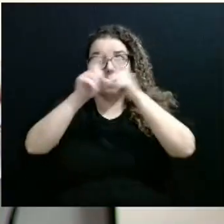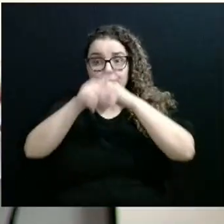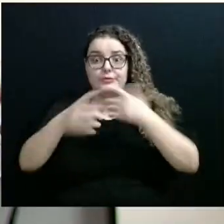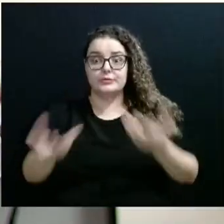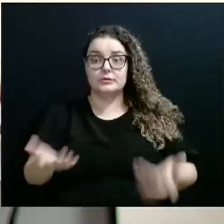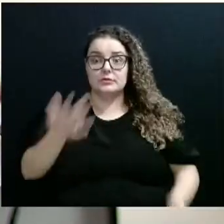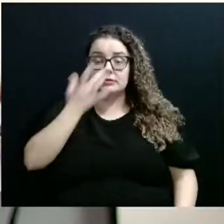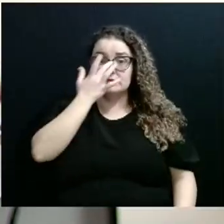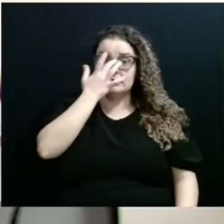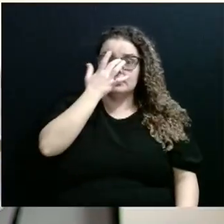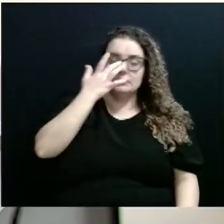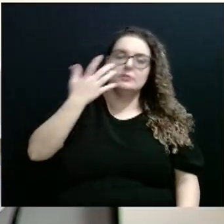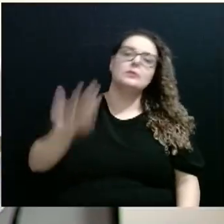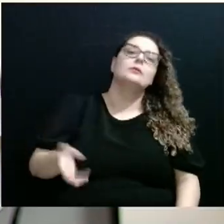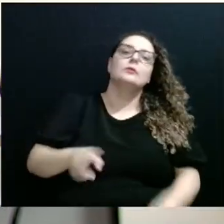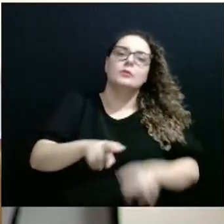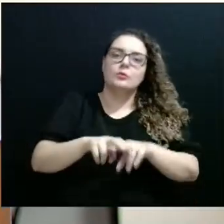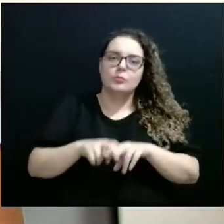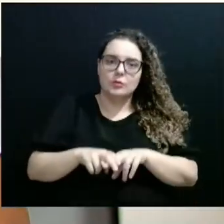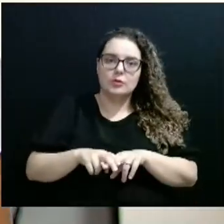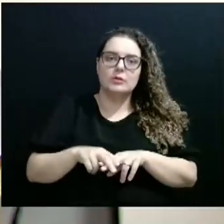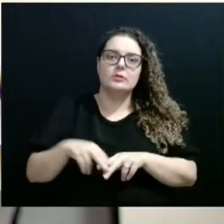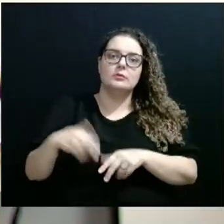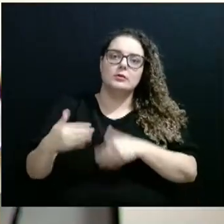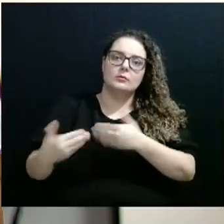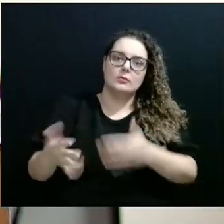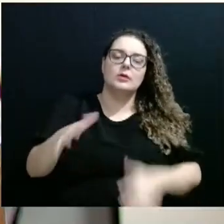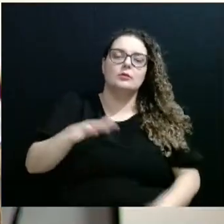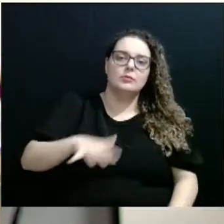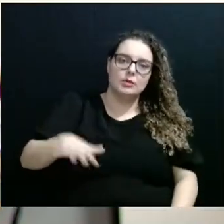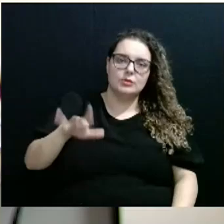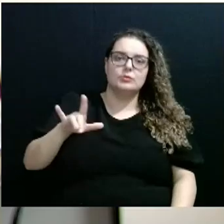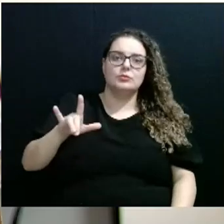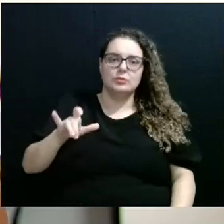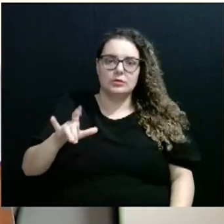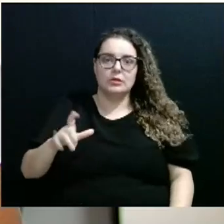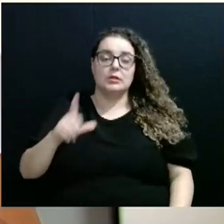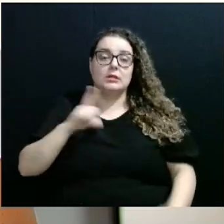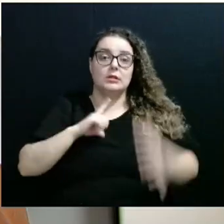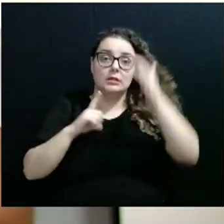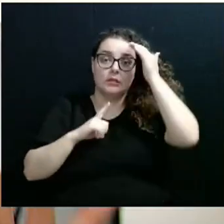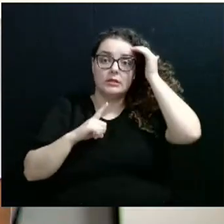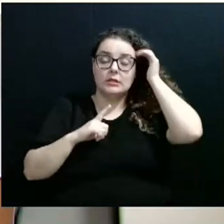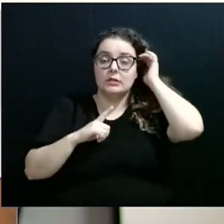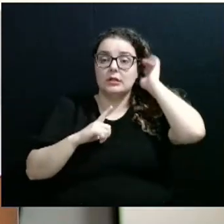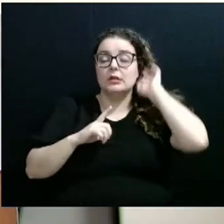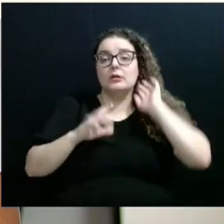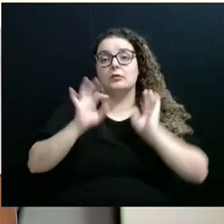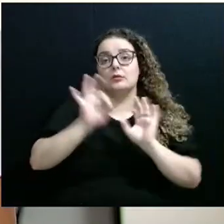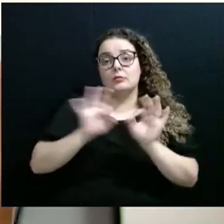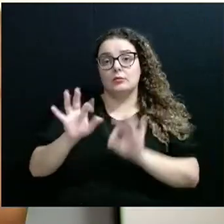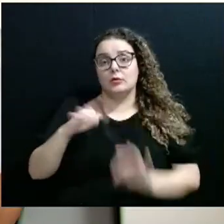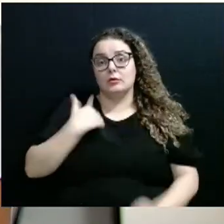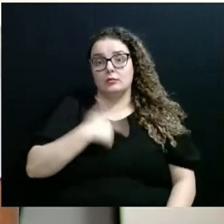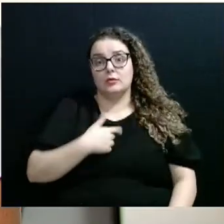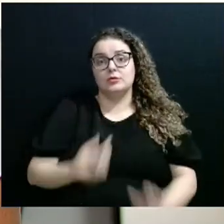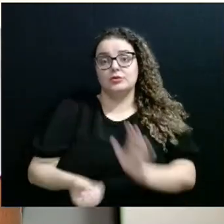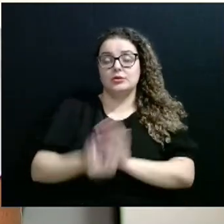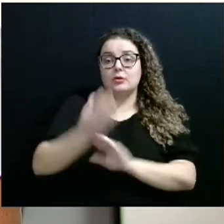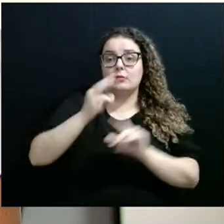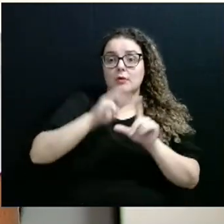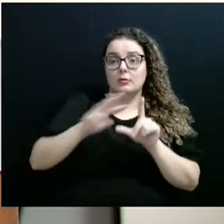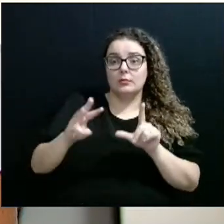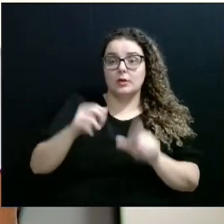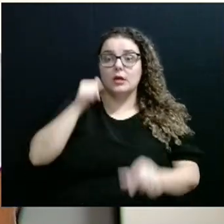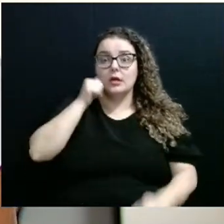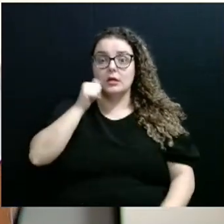por isso que a gente está partindo para esse outro lado do Instagram. Existe um projeto nosso de criar uma plataforma para que essas mulheres possam vender